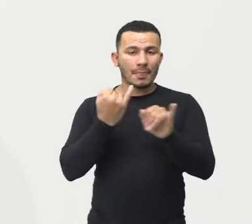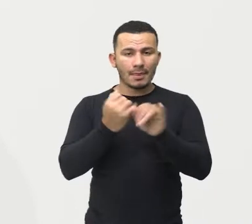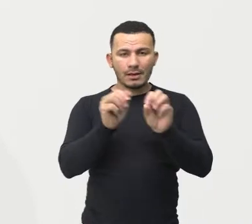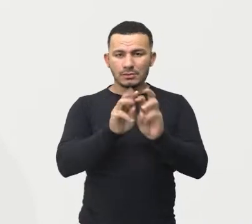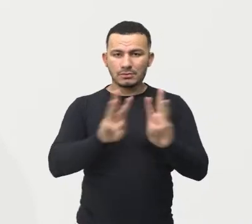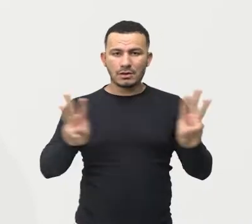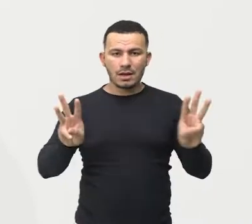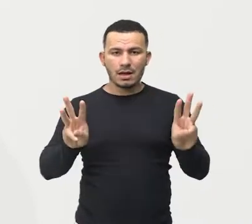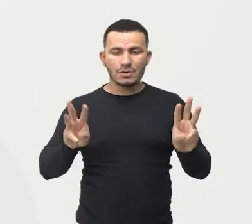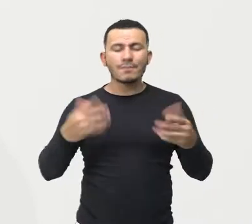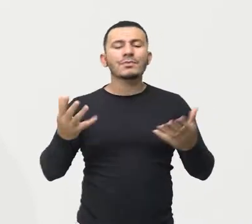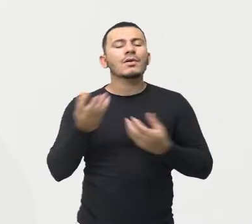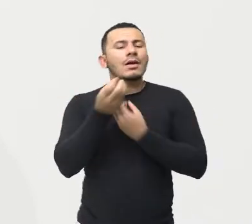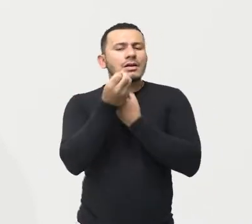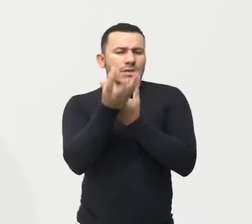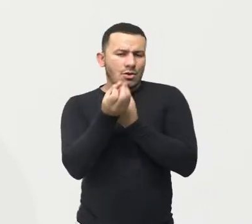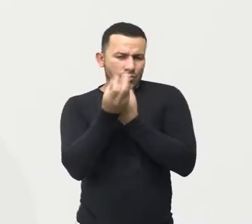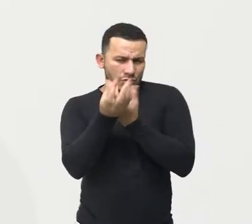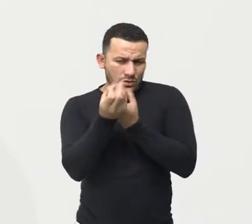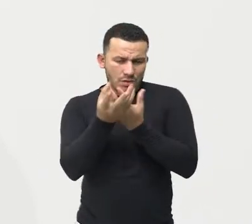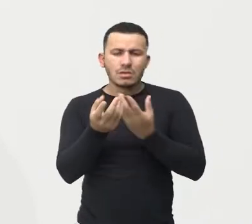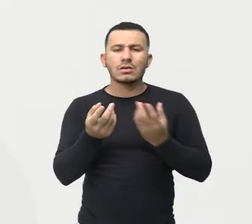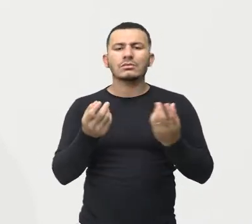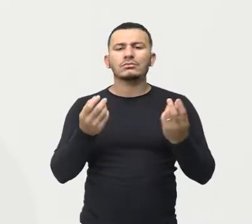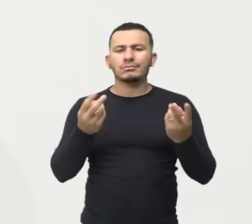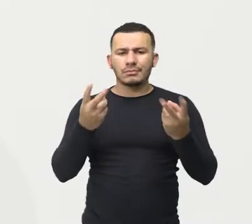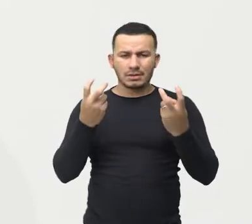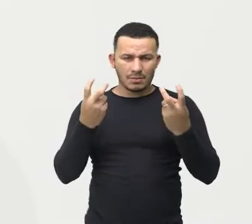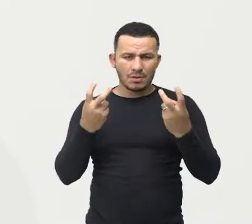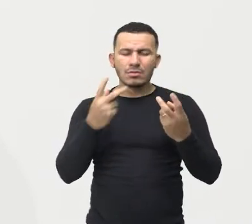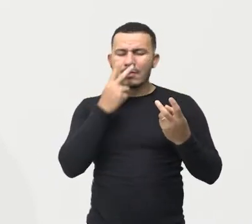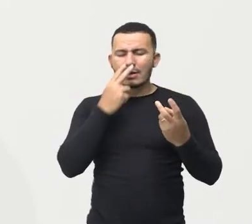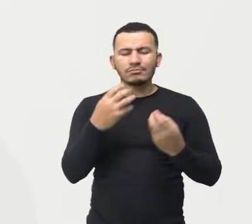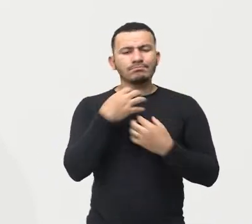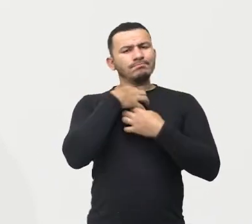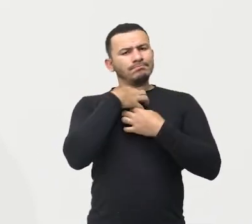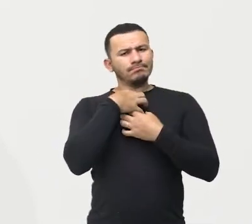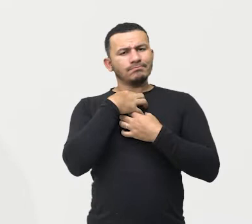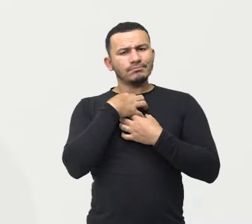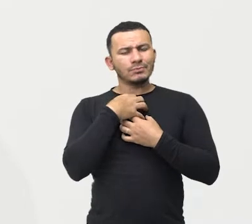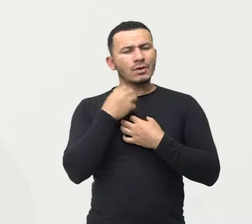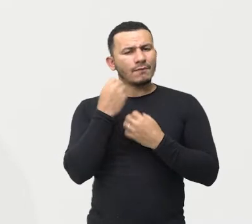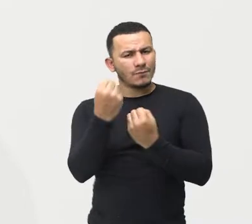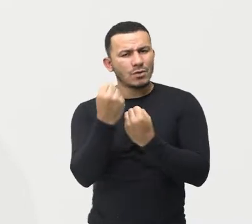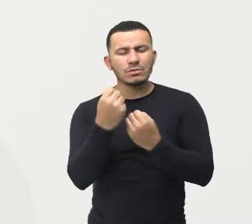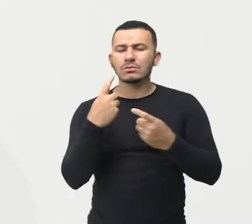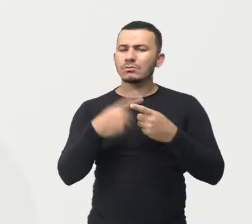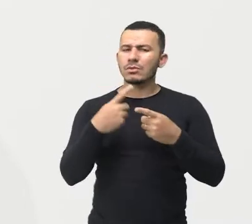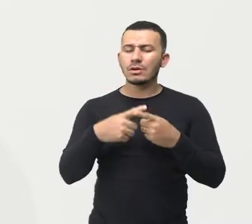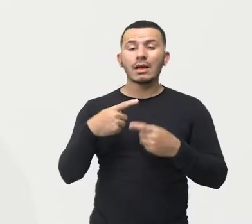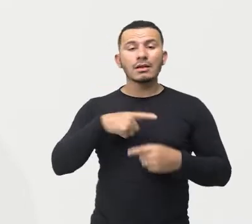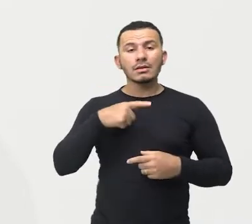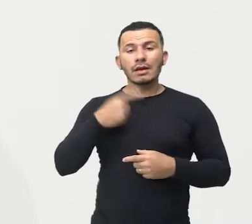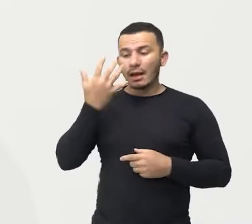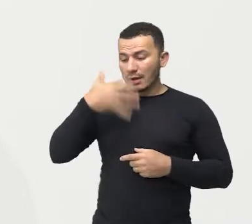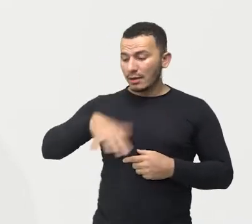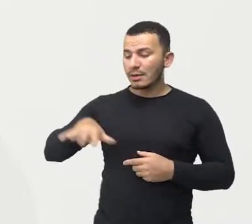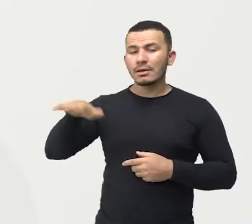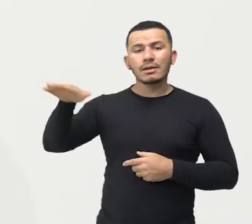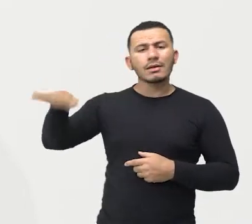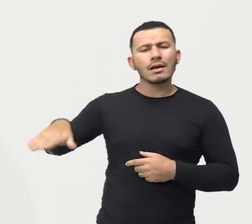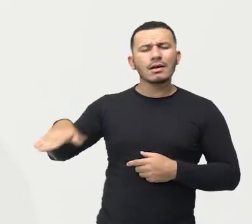certo? E esse tipo de notícia, percebe que é aquela notícia que impacta a gente. Por quê? Percebe que nós temos uma